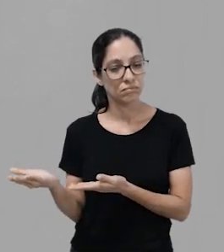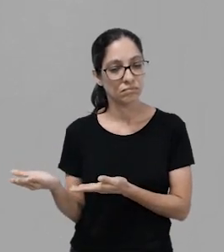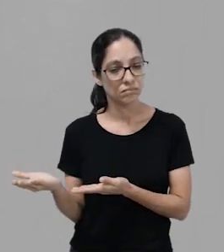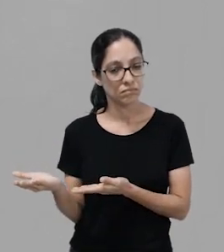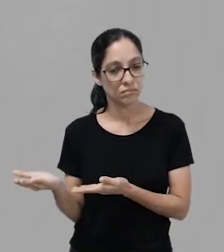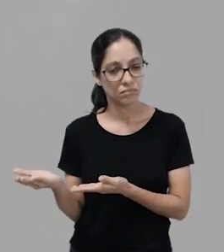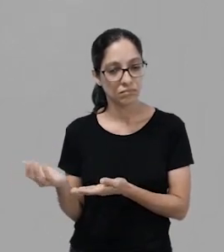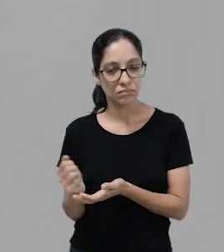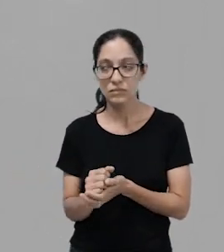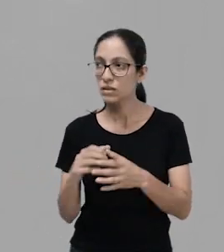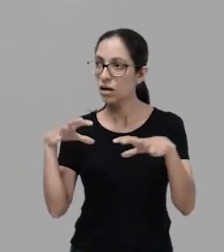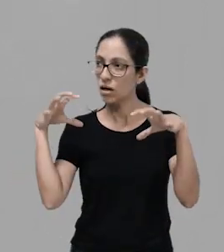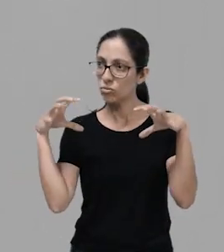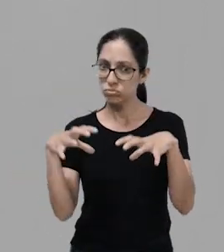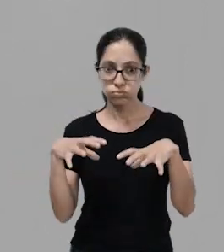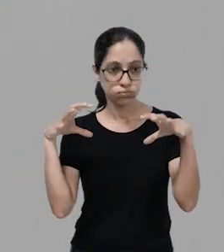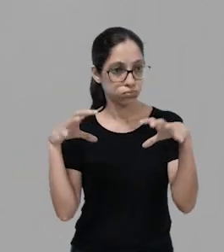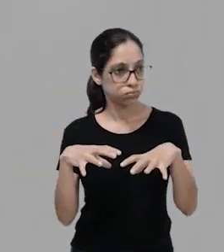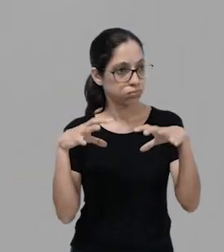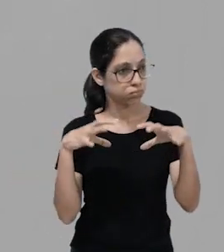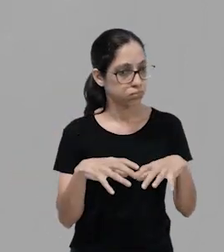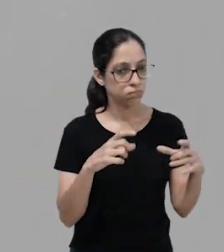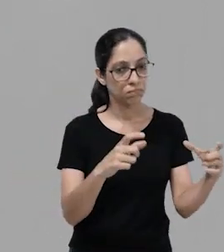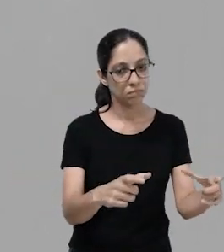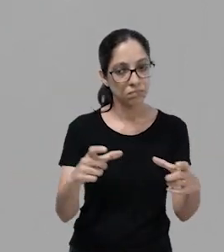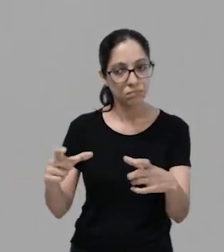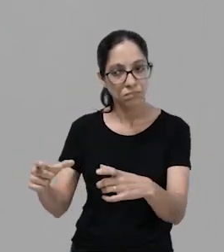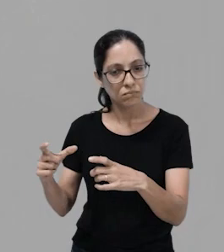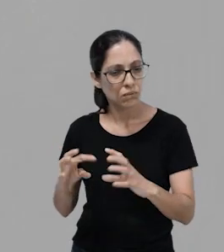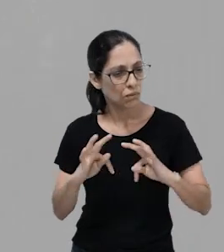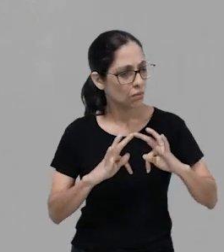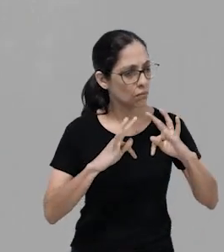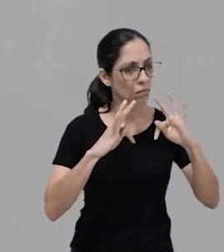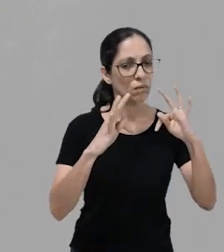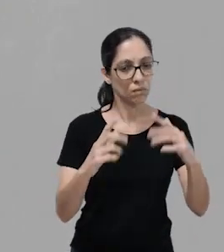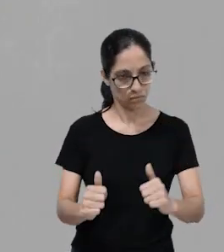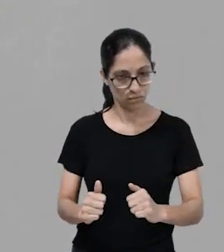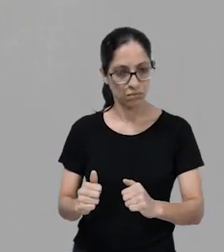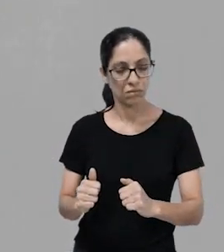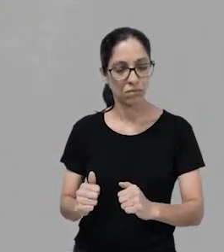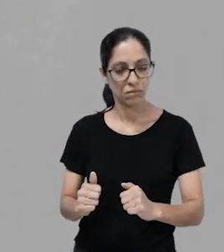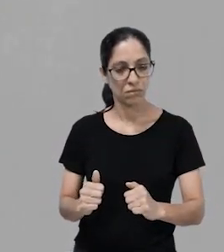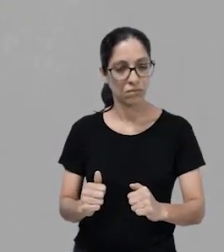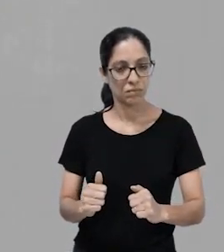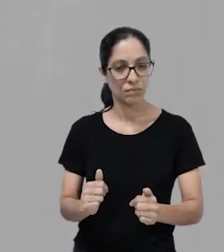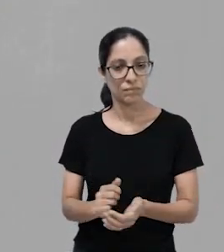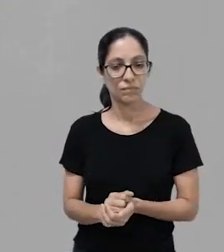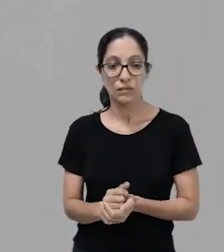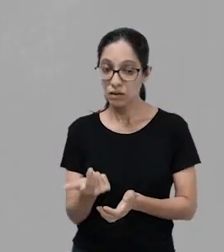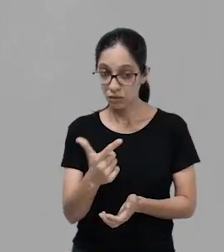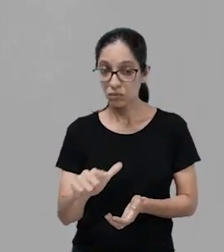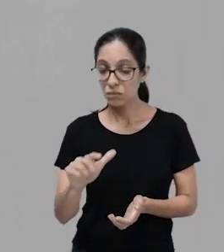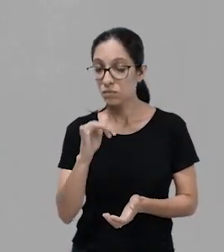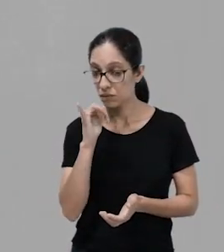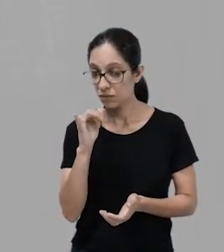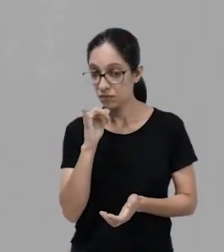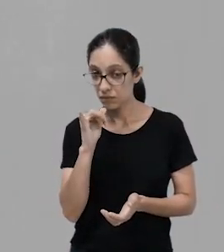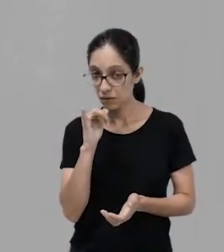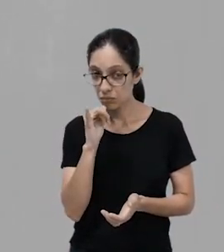raining. Está chovendo em todo lugar. Ou todo lugar está chovendo. Então, outro exemplo